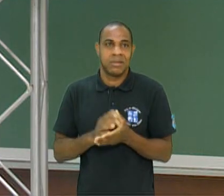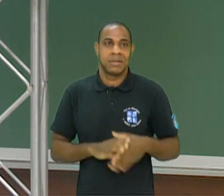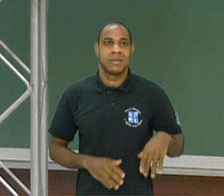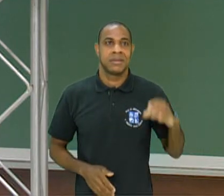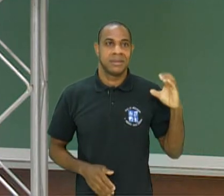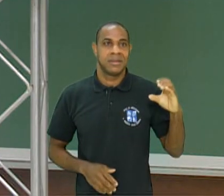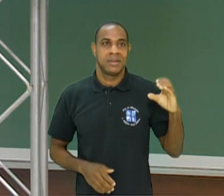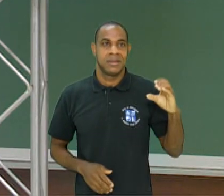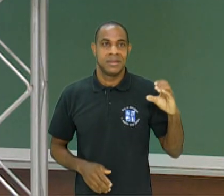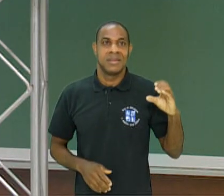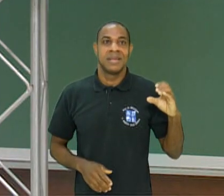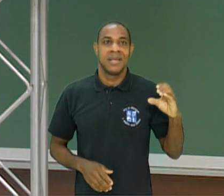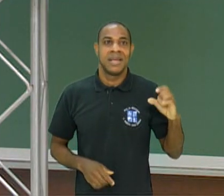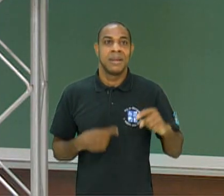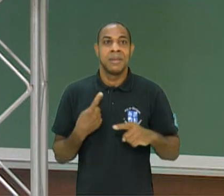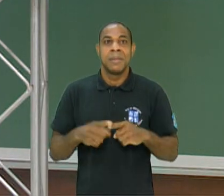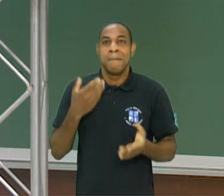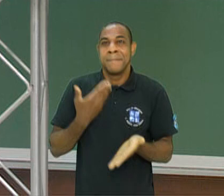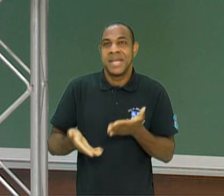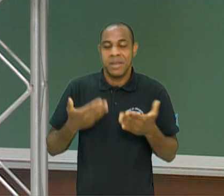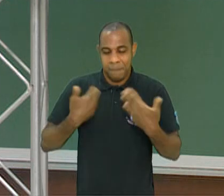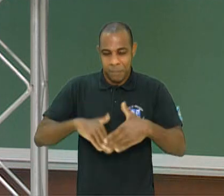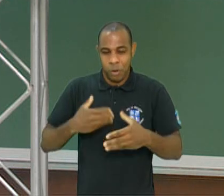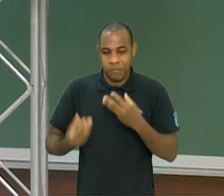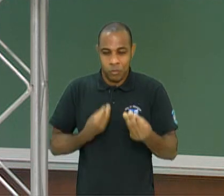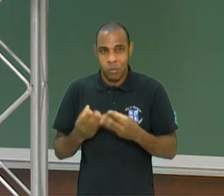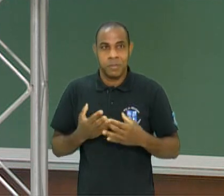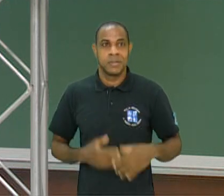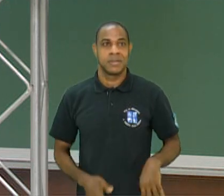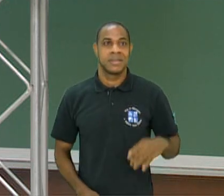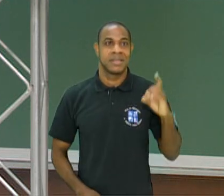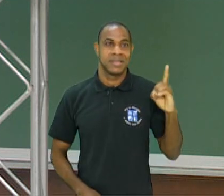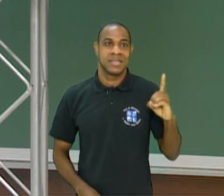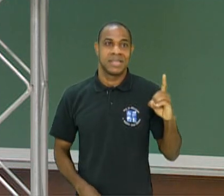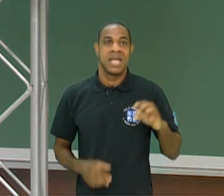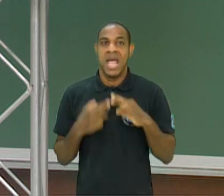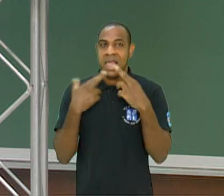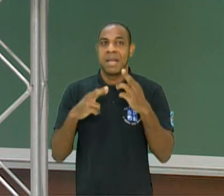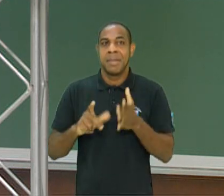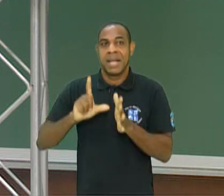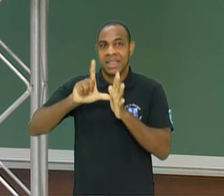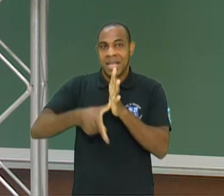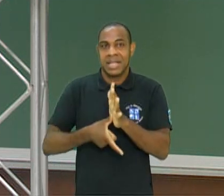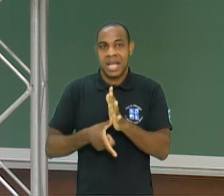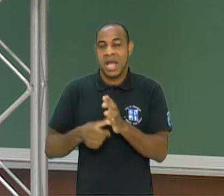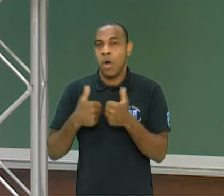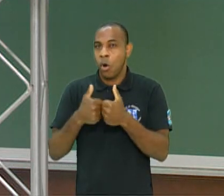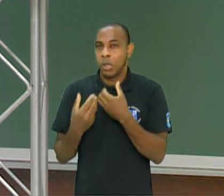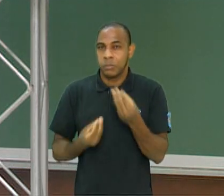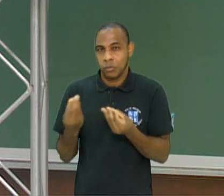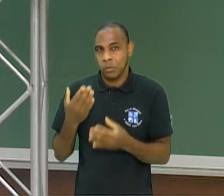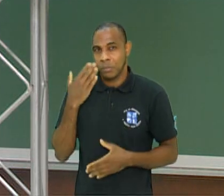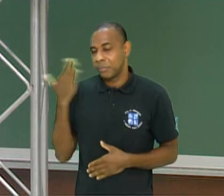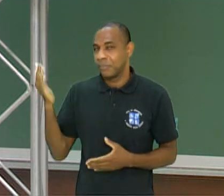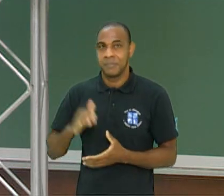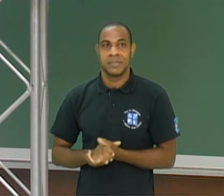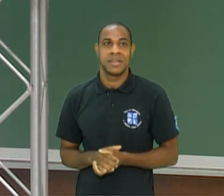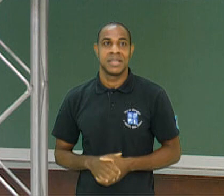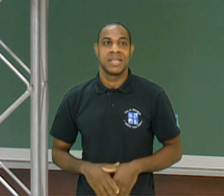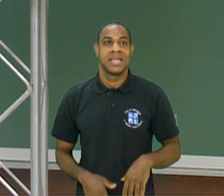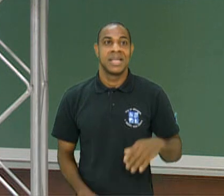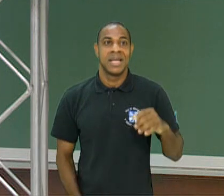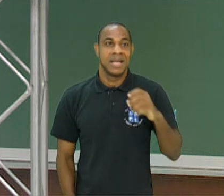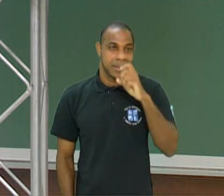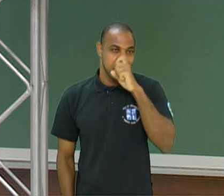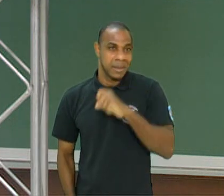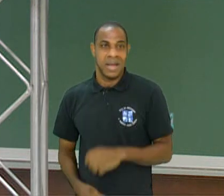prova. E, reclamar do atraso do ônibus. Então, o que a gente pode pensar aqui? A letra C e a letra